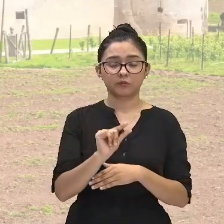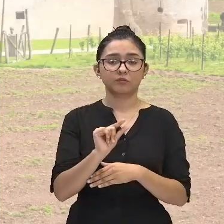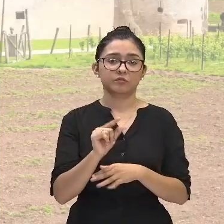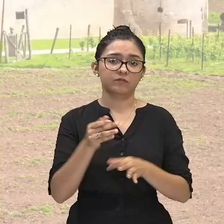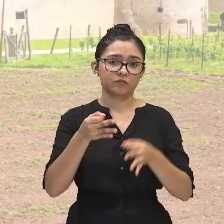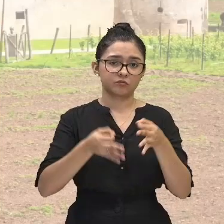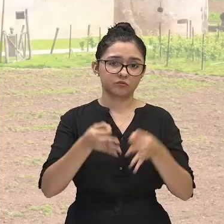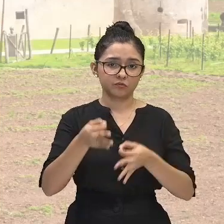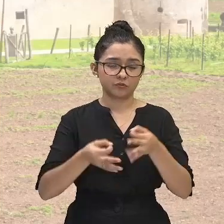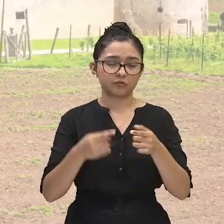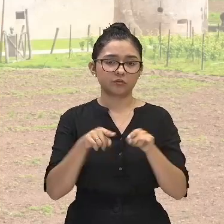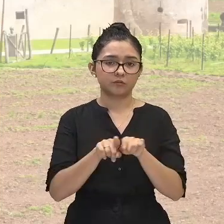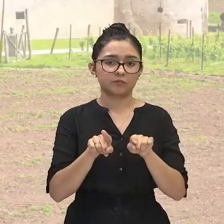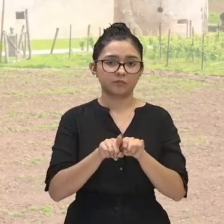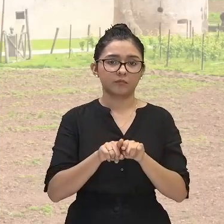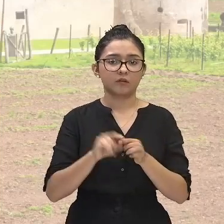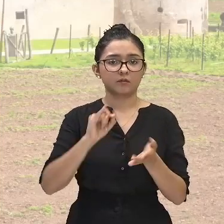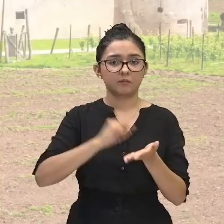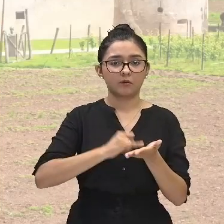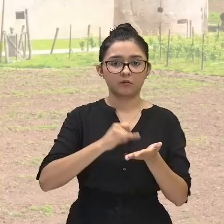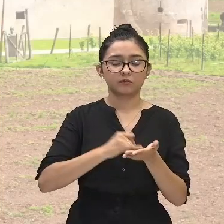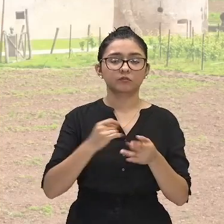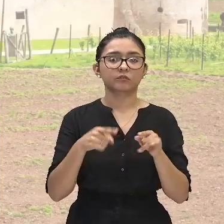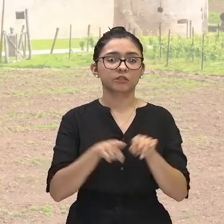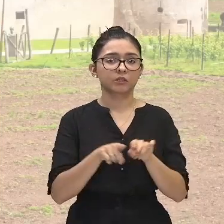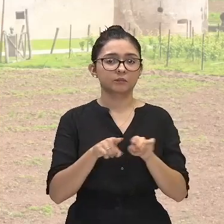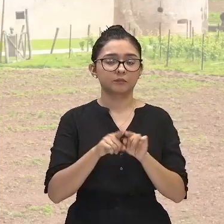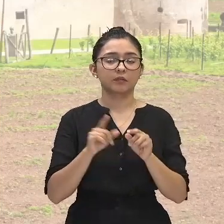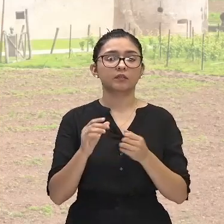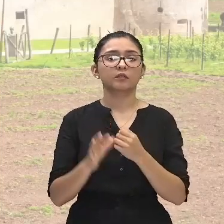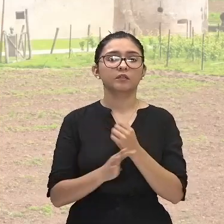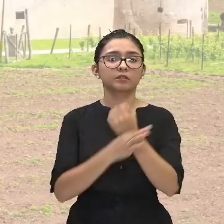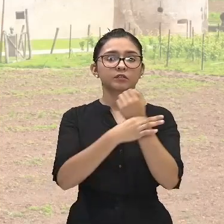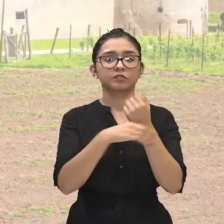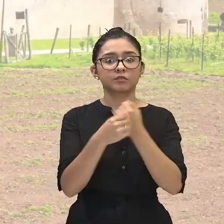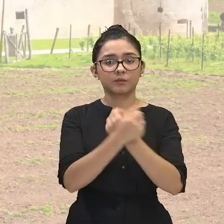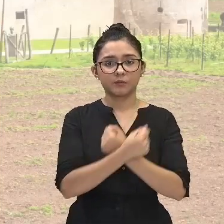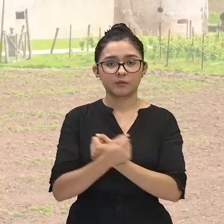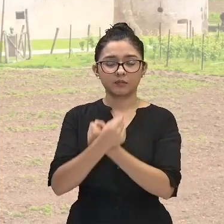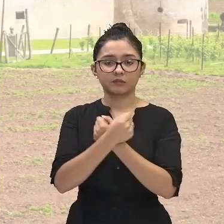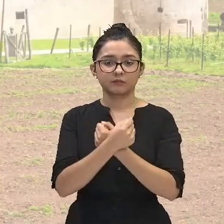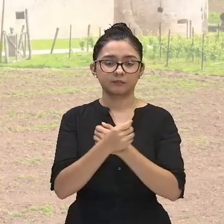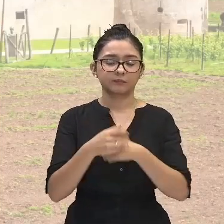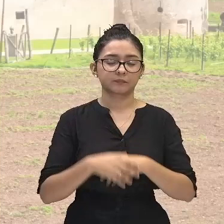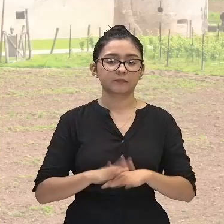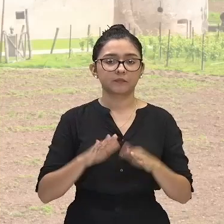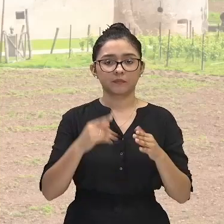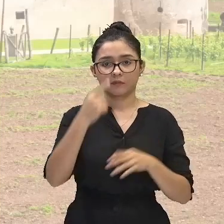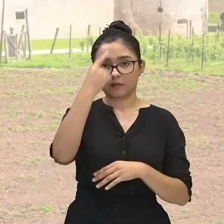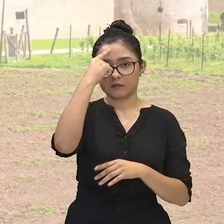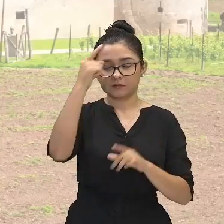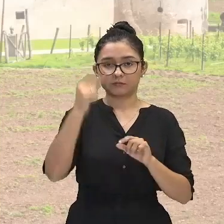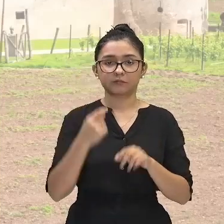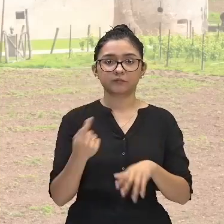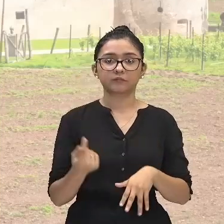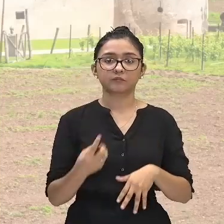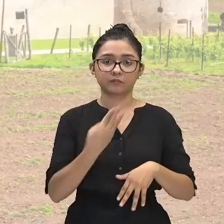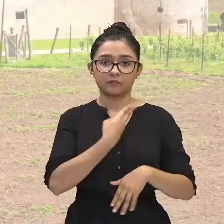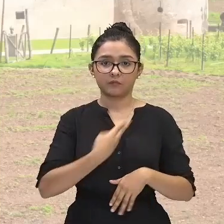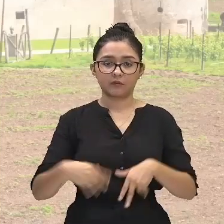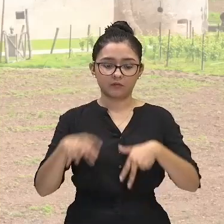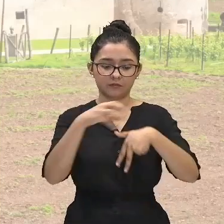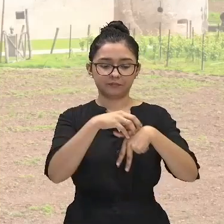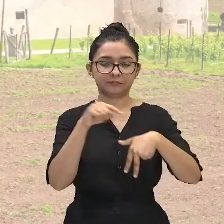e equitativas, além de garantir segurança e estabilidade. Então, para eles, a ideia de uma monarquia